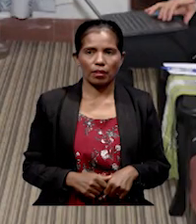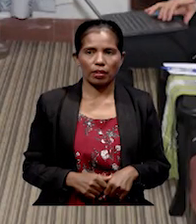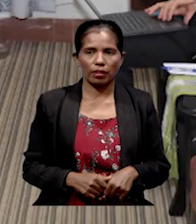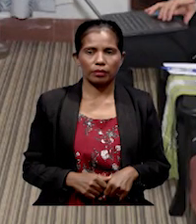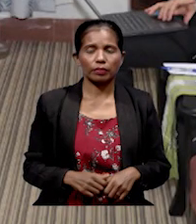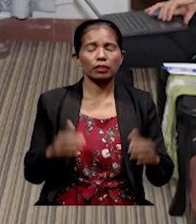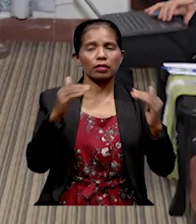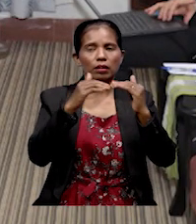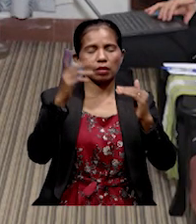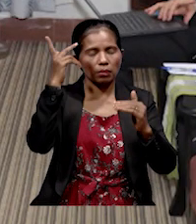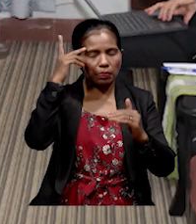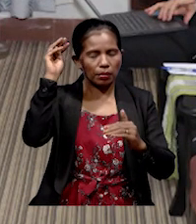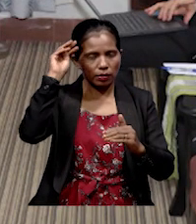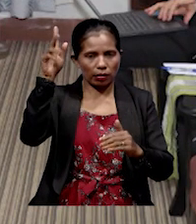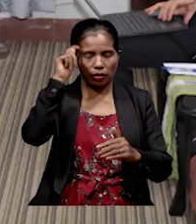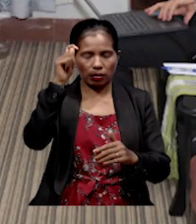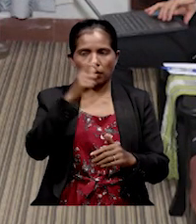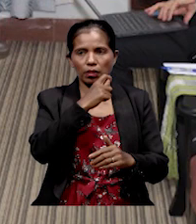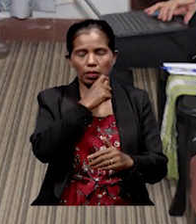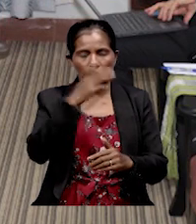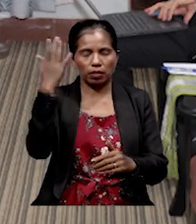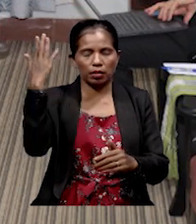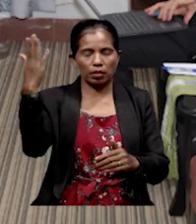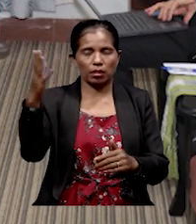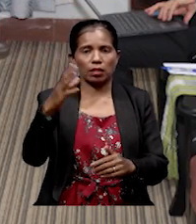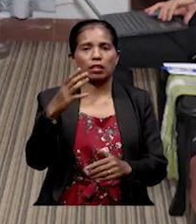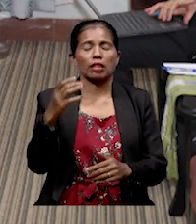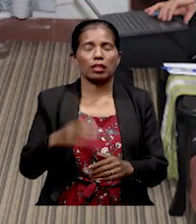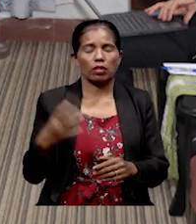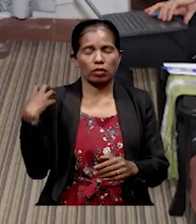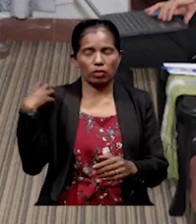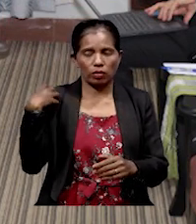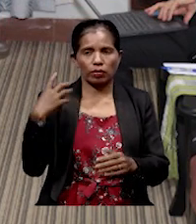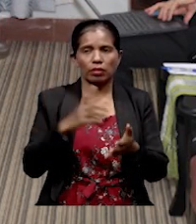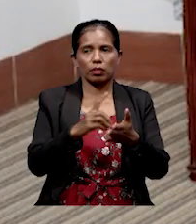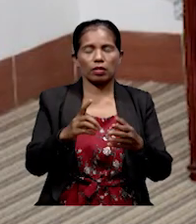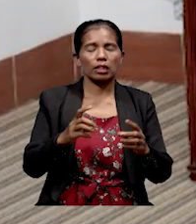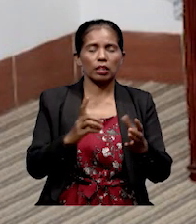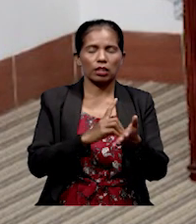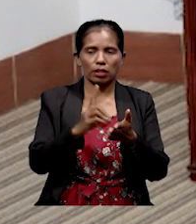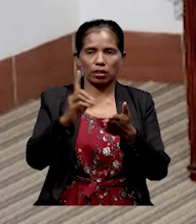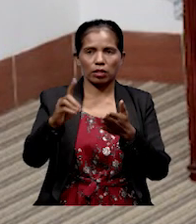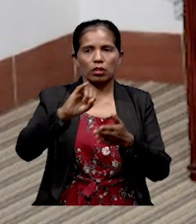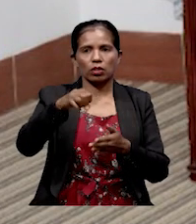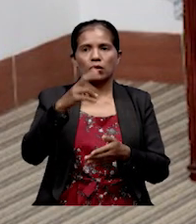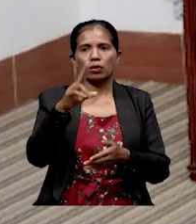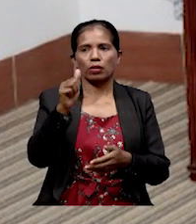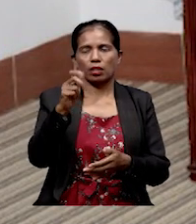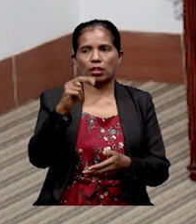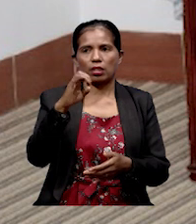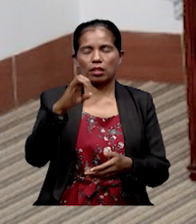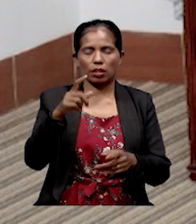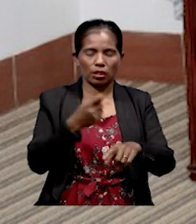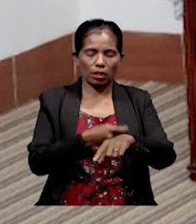Hafun encontro o primeiro-ministro Taro Matanduak e a residência Farol Dili semana ne, diretor Encanto Group Zonico Jerônimo Hateten e a